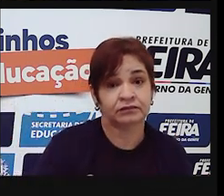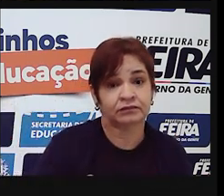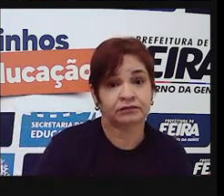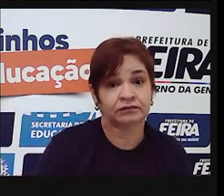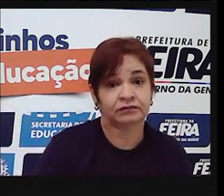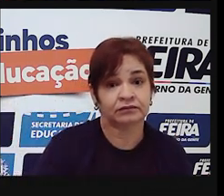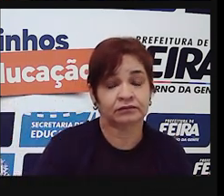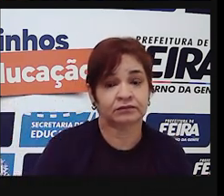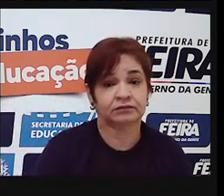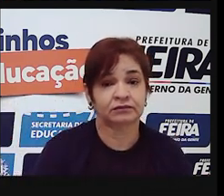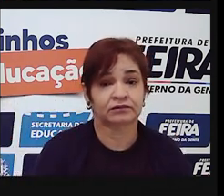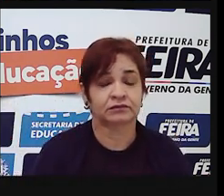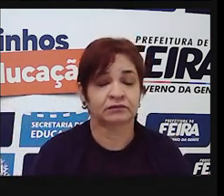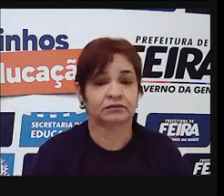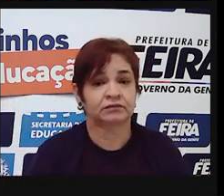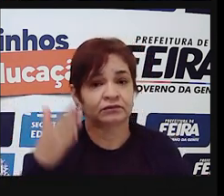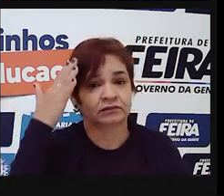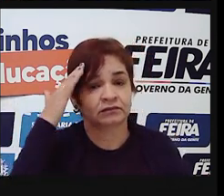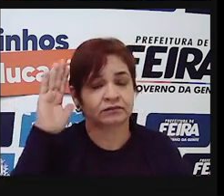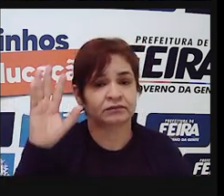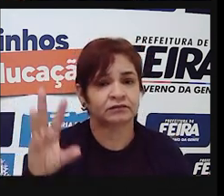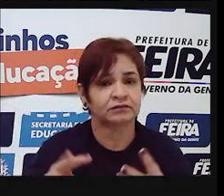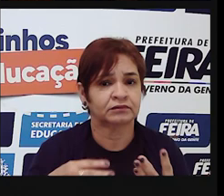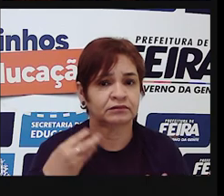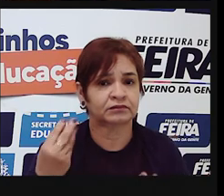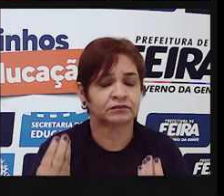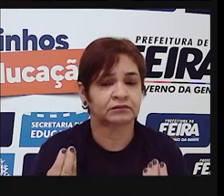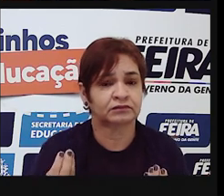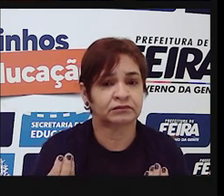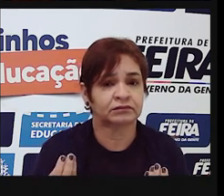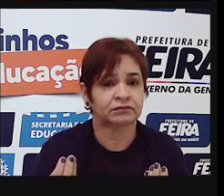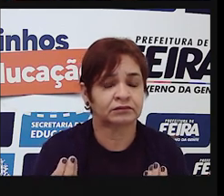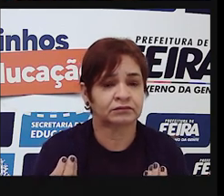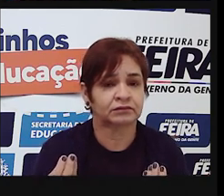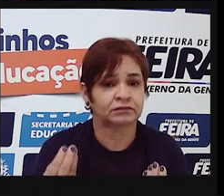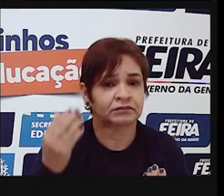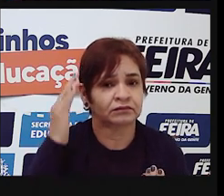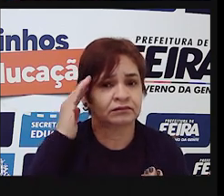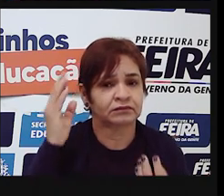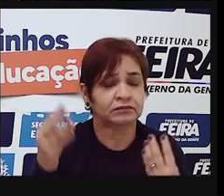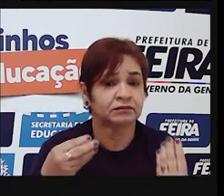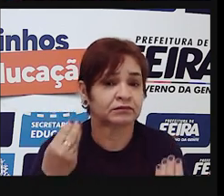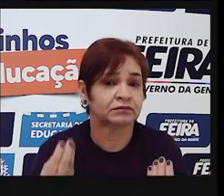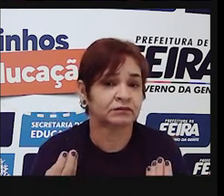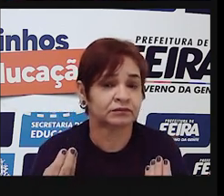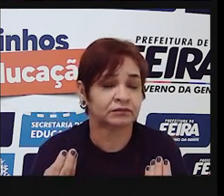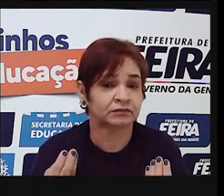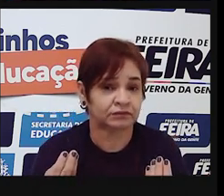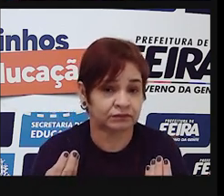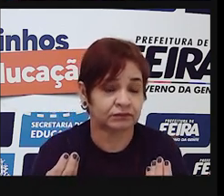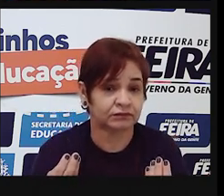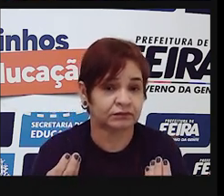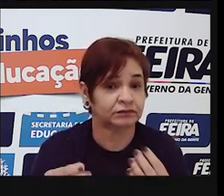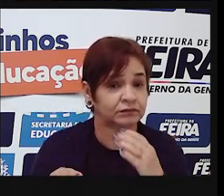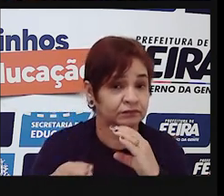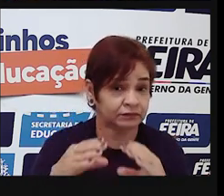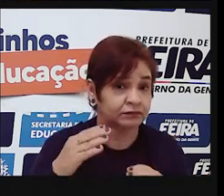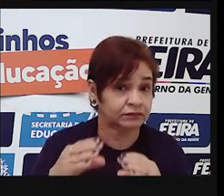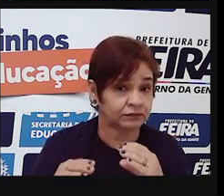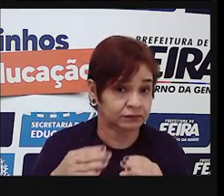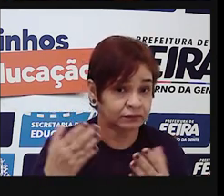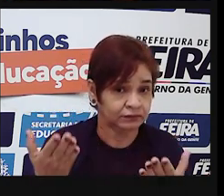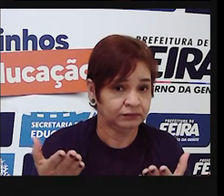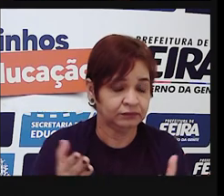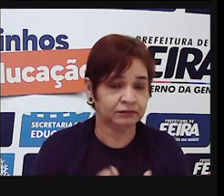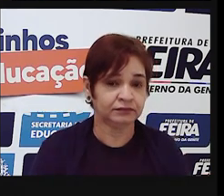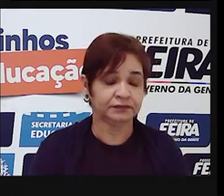não soubessem como, não entendessem o que eles estavam falando. Não era para fazer arte, mas a música